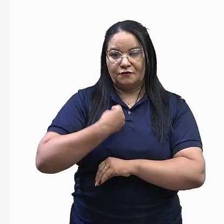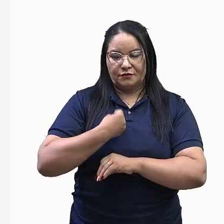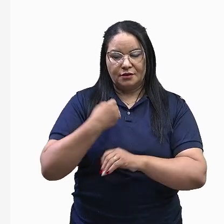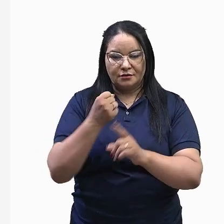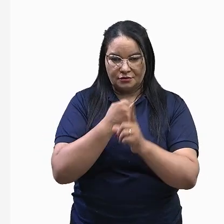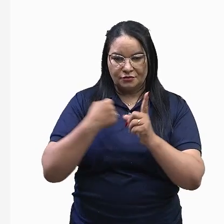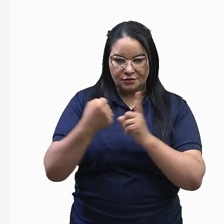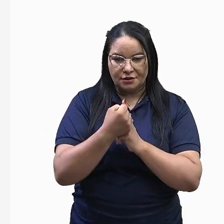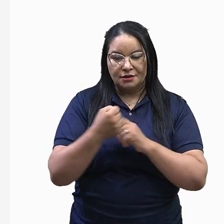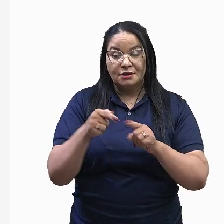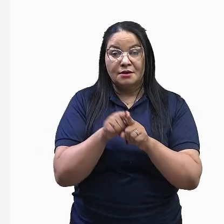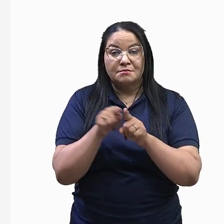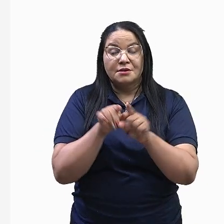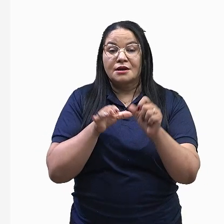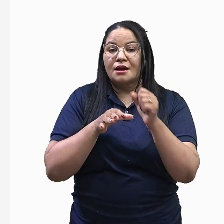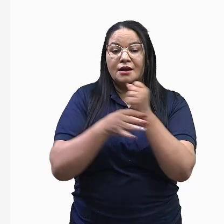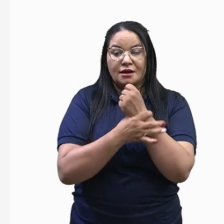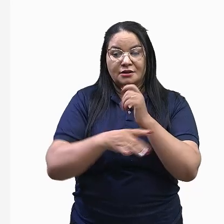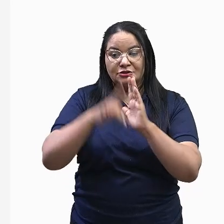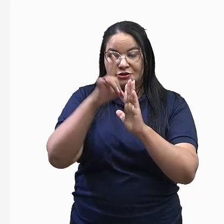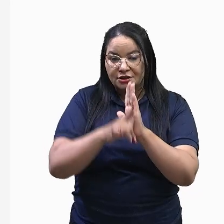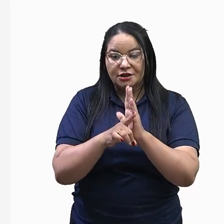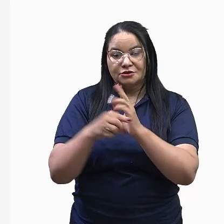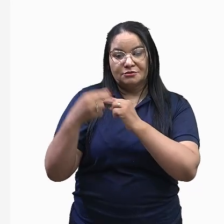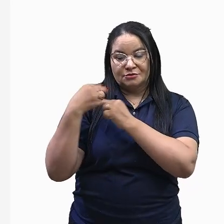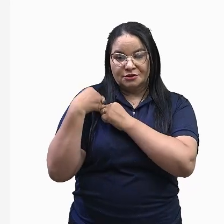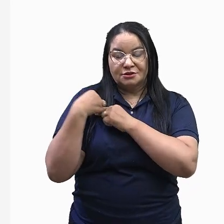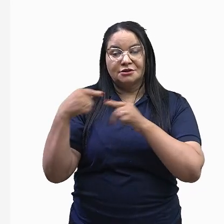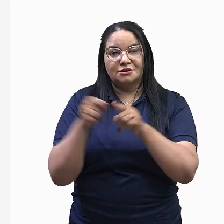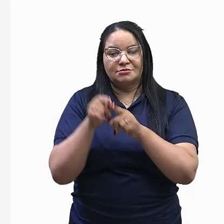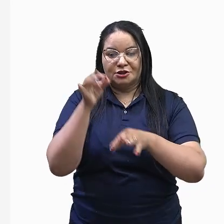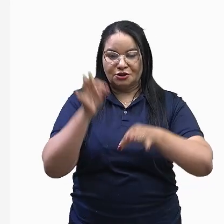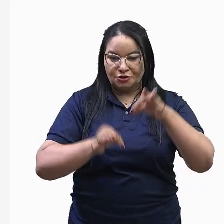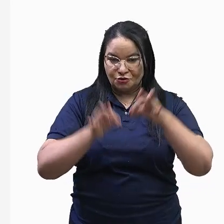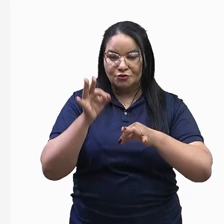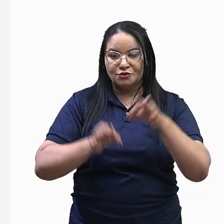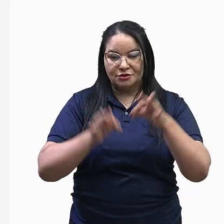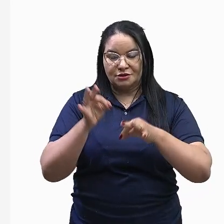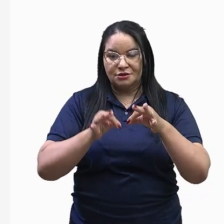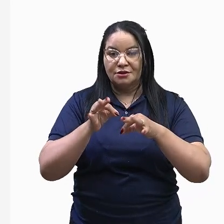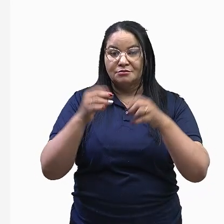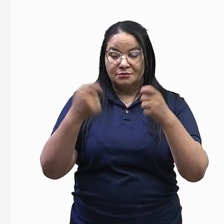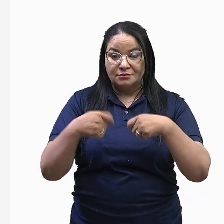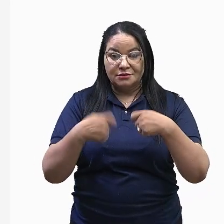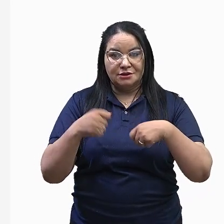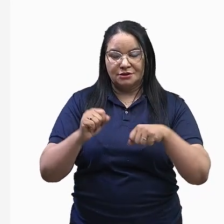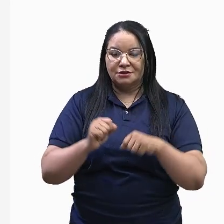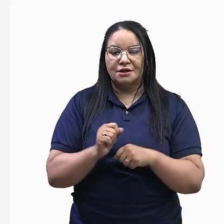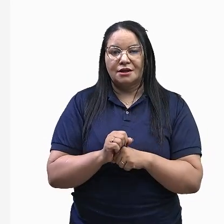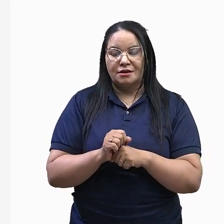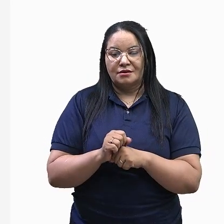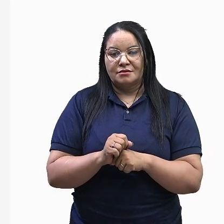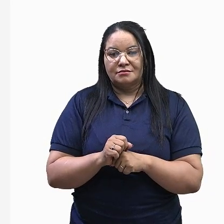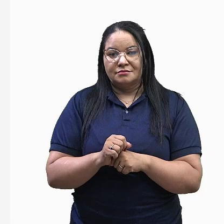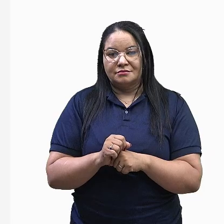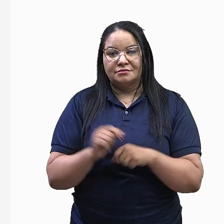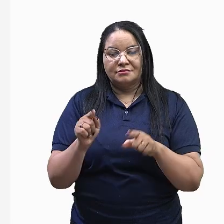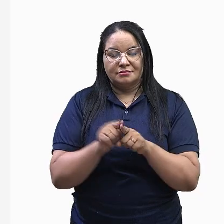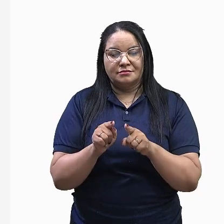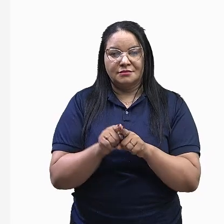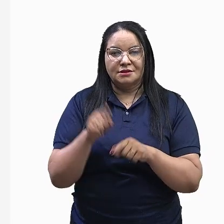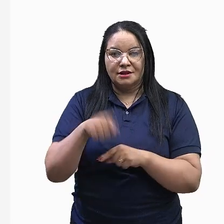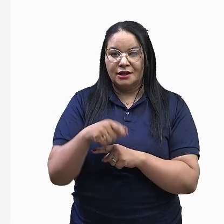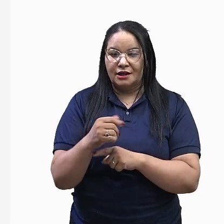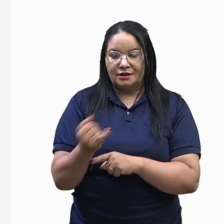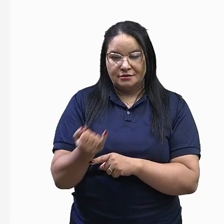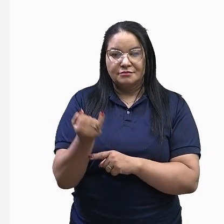sociedade, garantem direitos, deveres e a justiça, né? Que é uma coisa bem interessante que